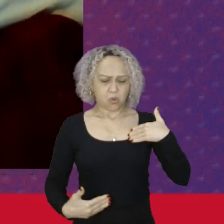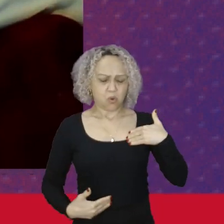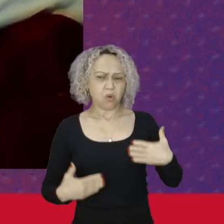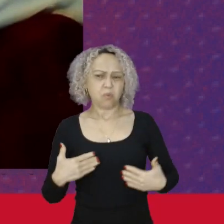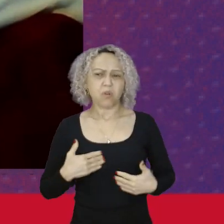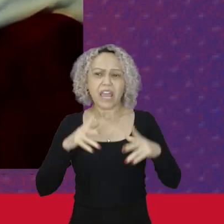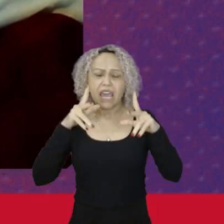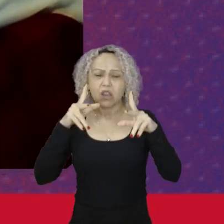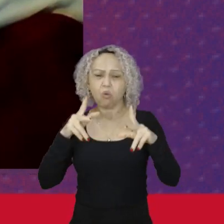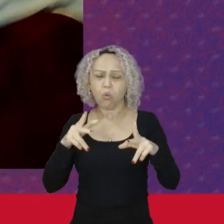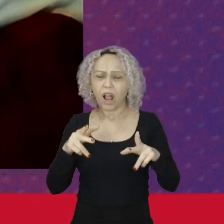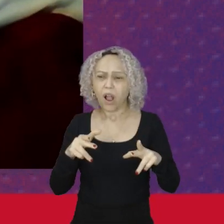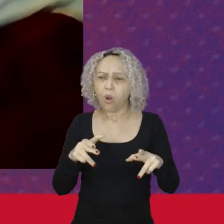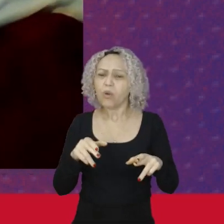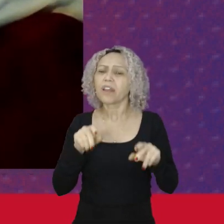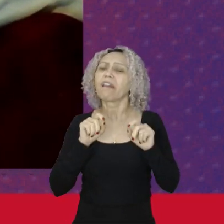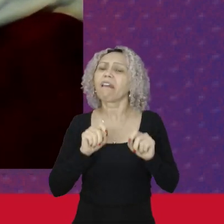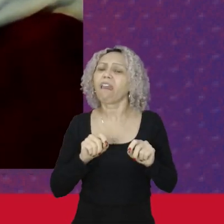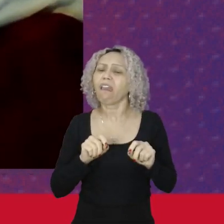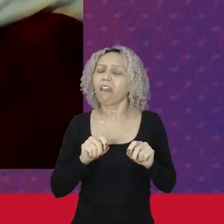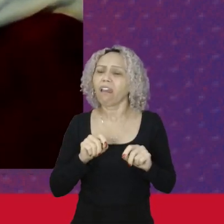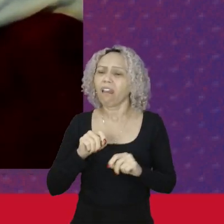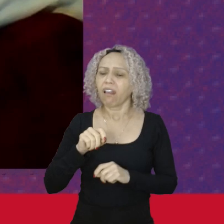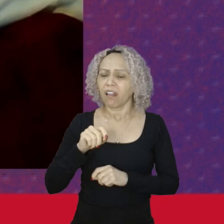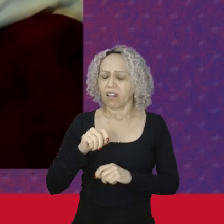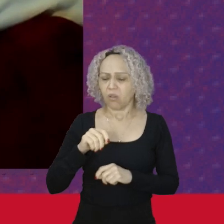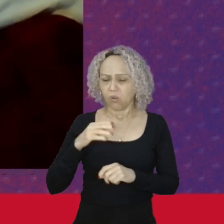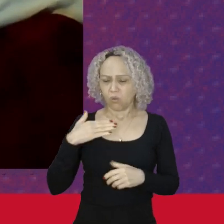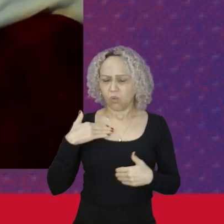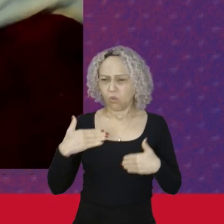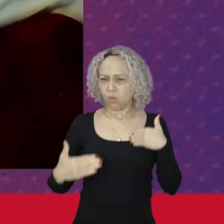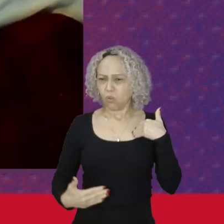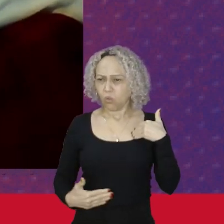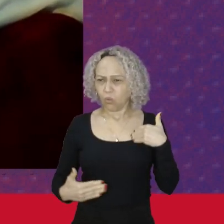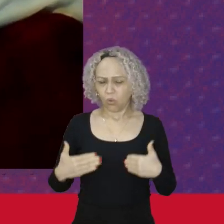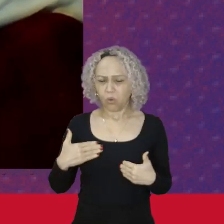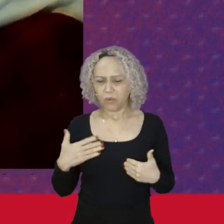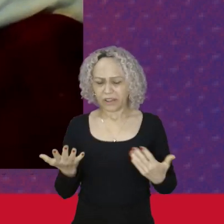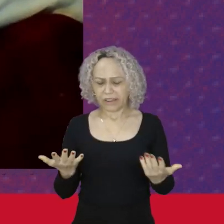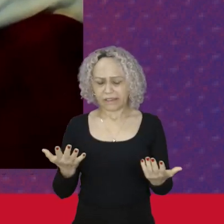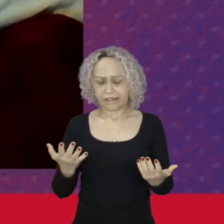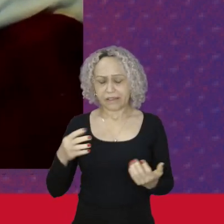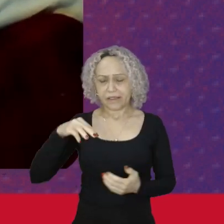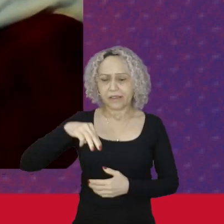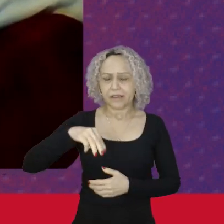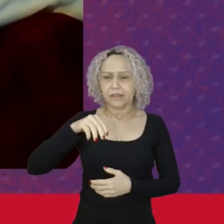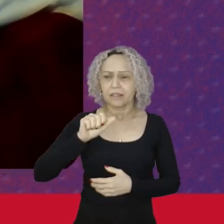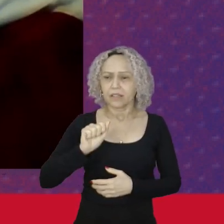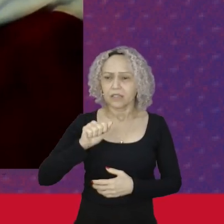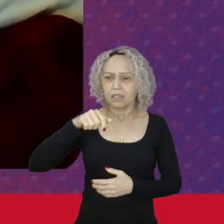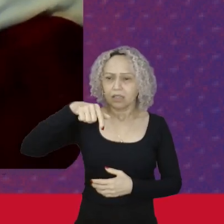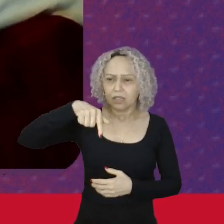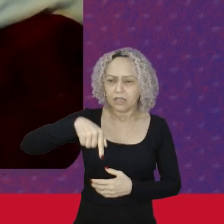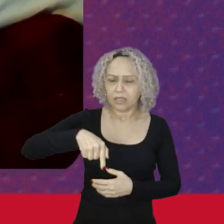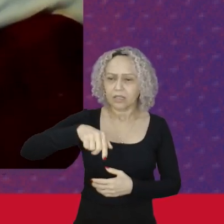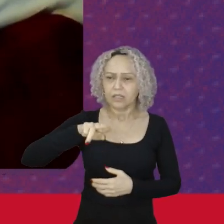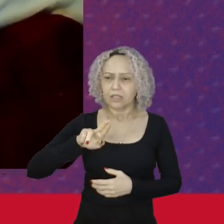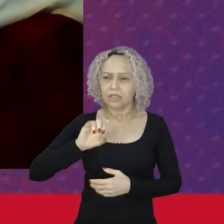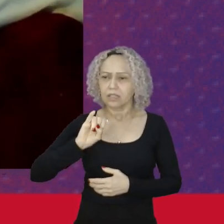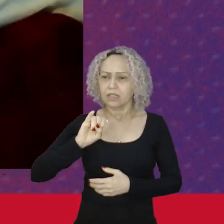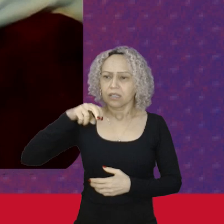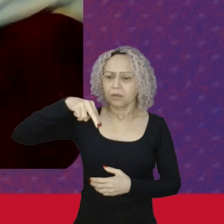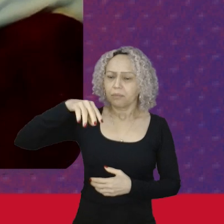a deficiência percebida eram geralmente as anomalias esqueléticas, porque